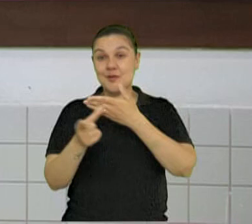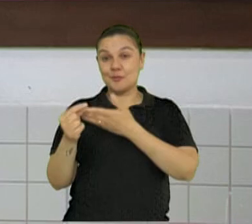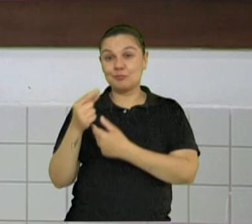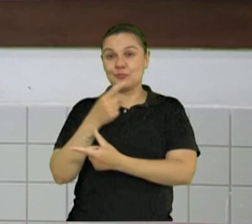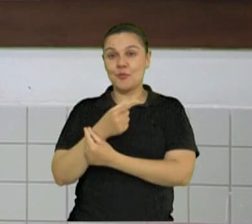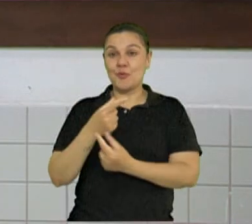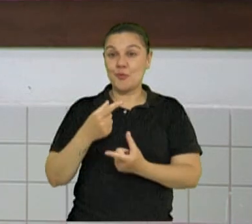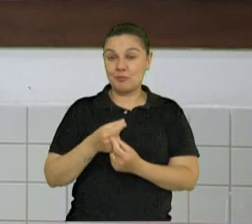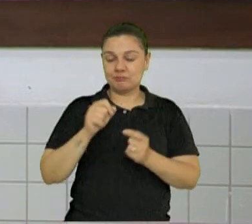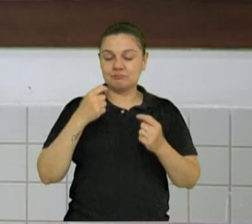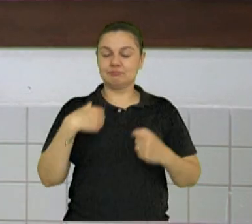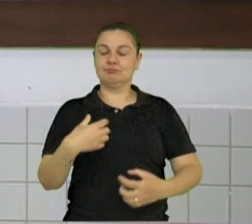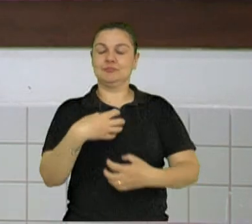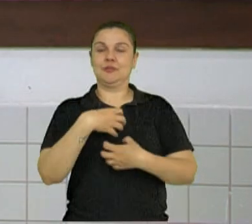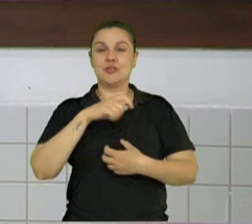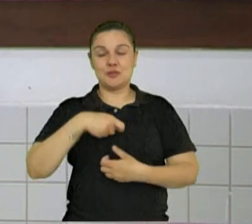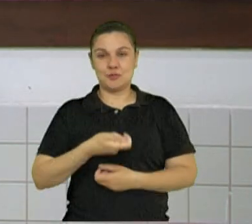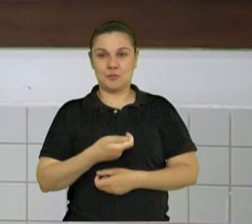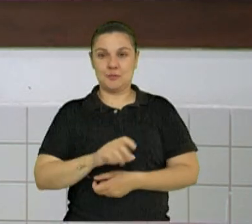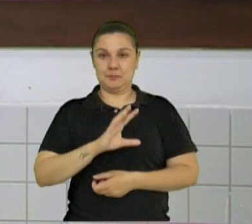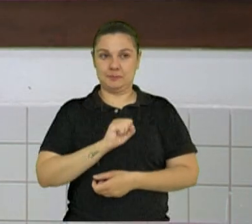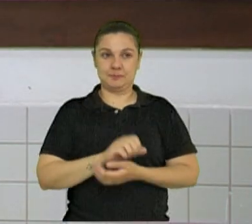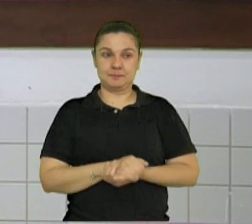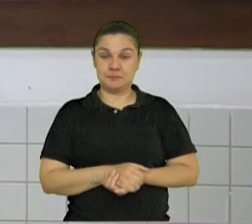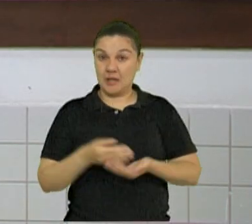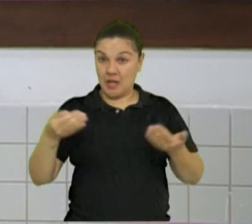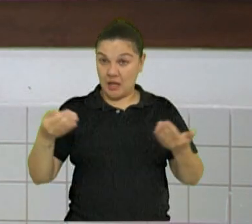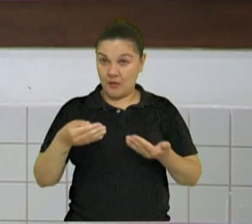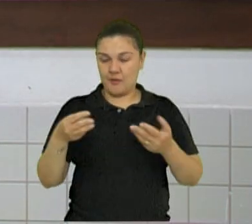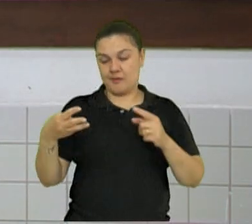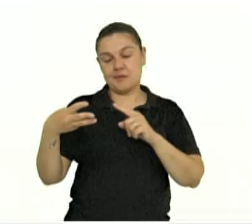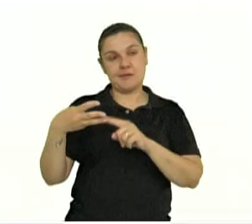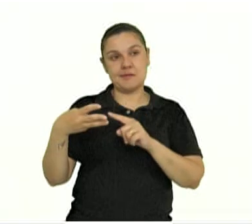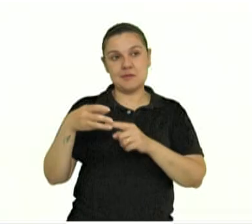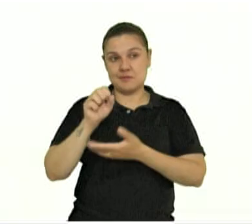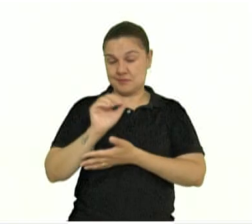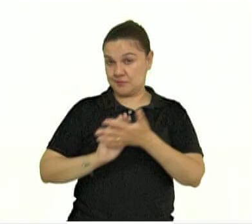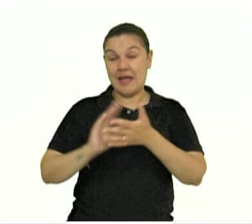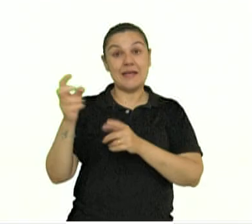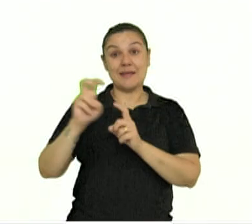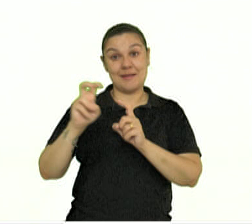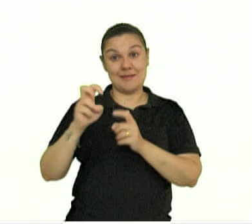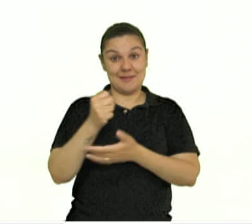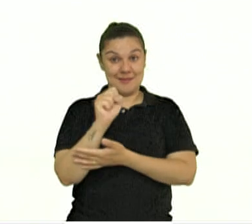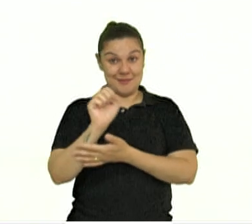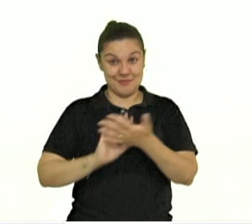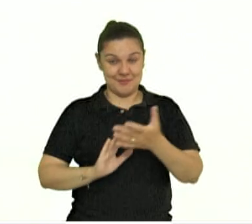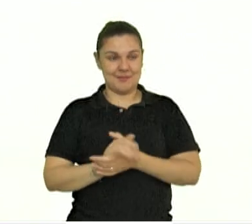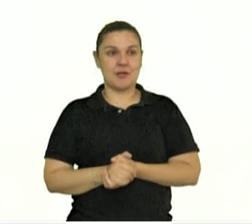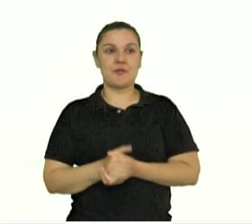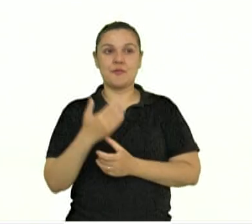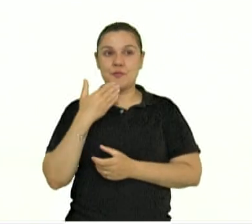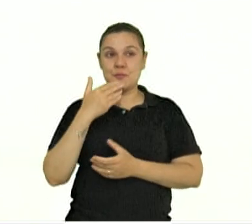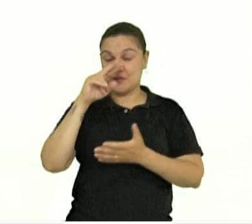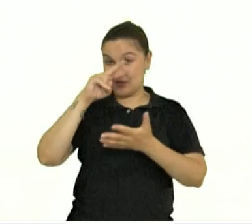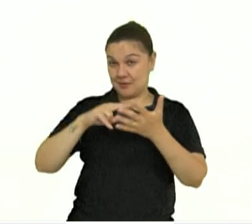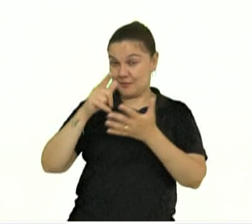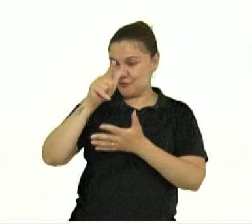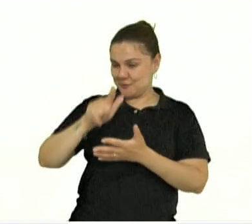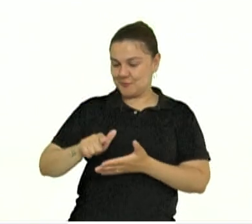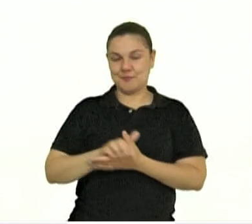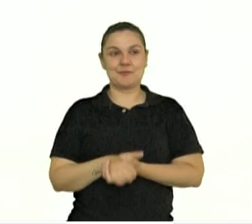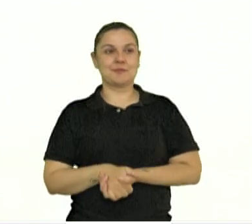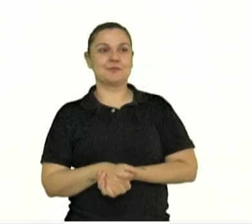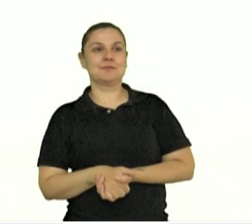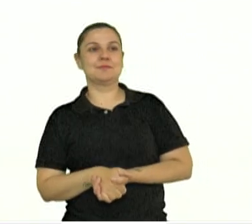nesse sentimento do amor. Depois nós temos um outro exercício. Vou pedir para vocês relerem